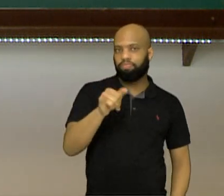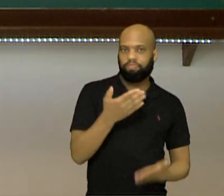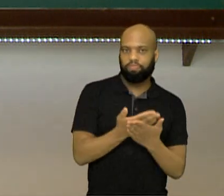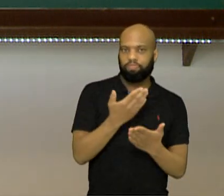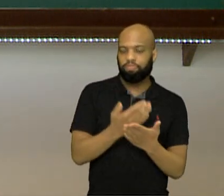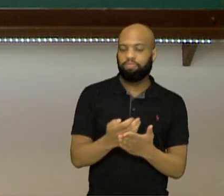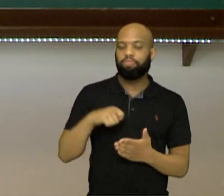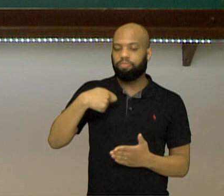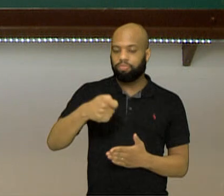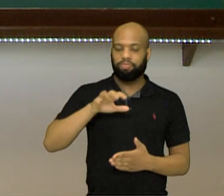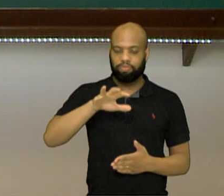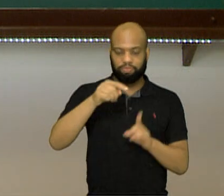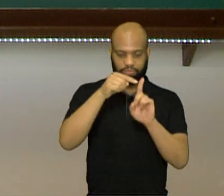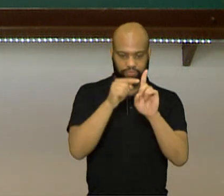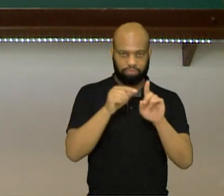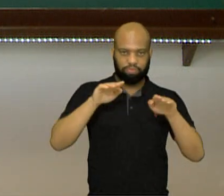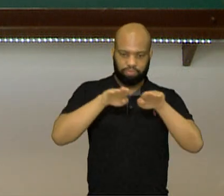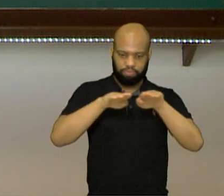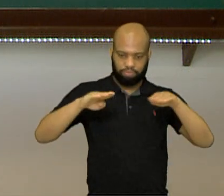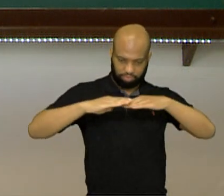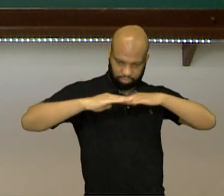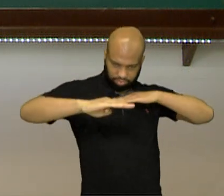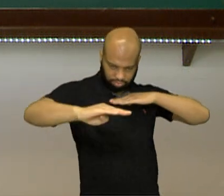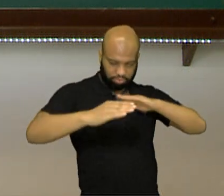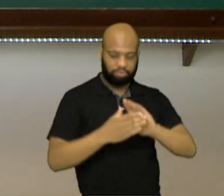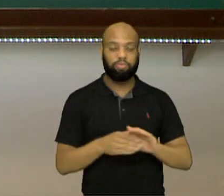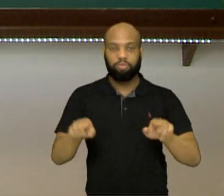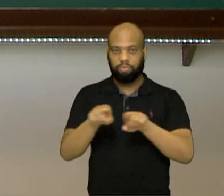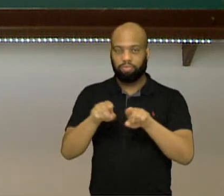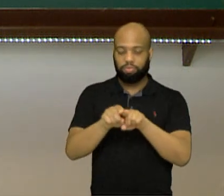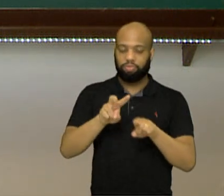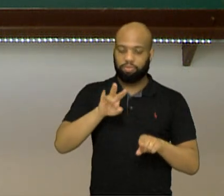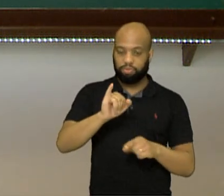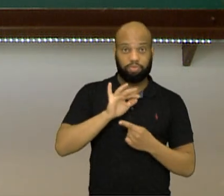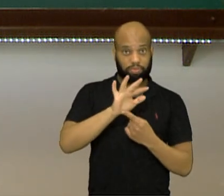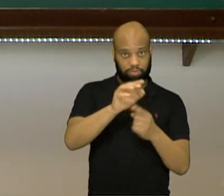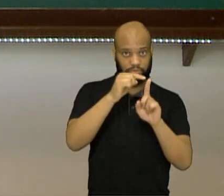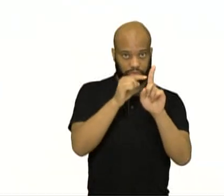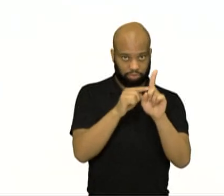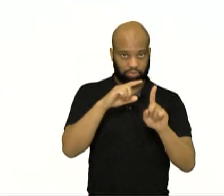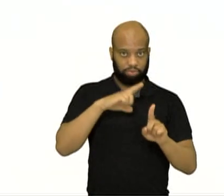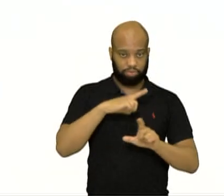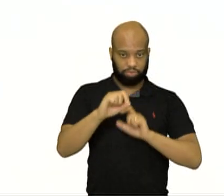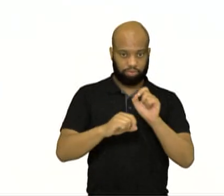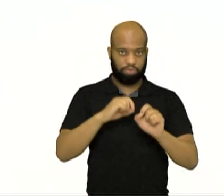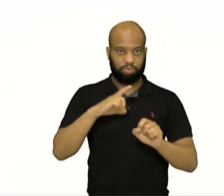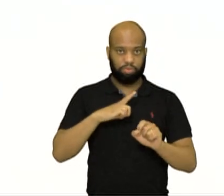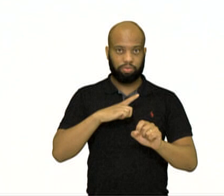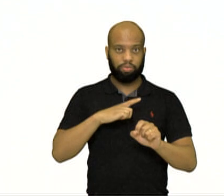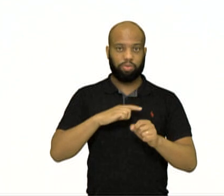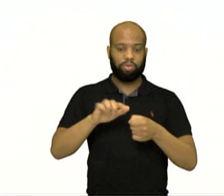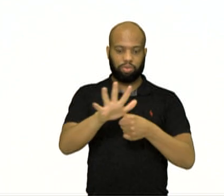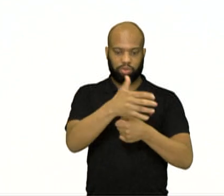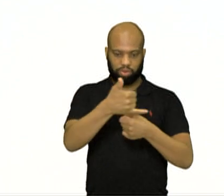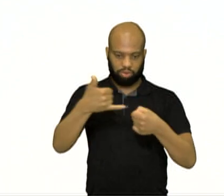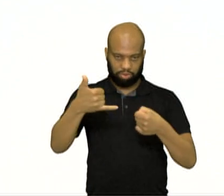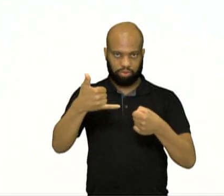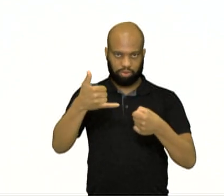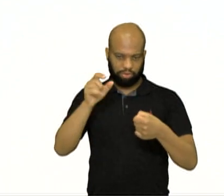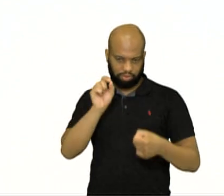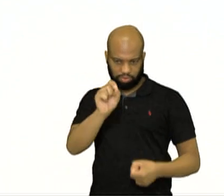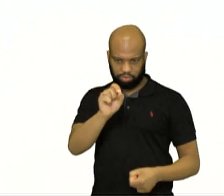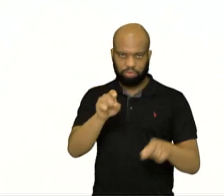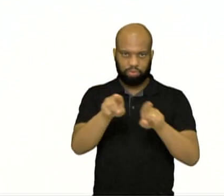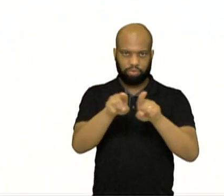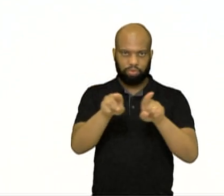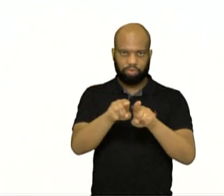equipotencial. Depois, vamos apresentar superfícies equipotenciais ao redor de uma carga pontual e também de um campo elétrico